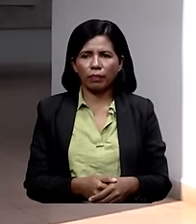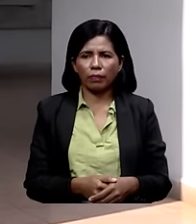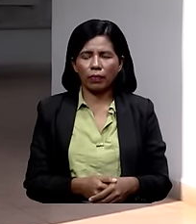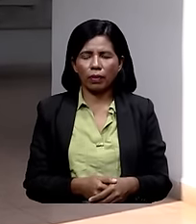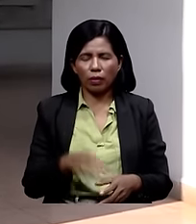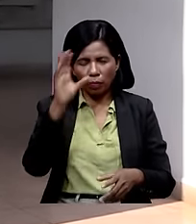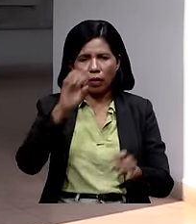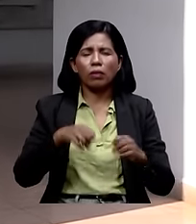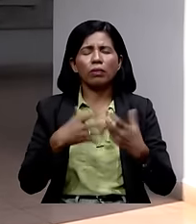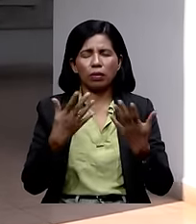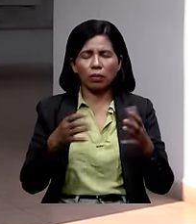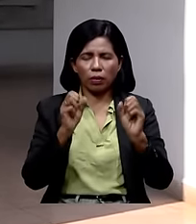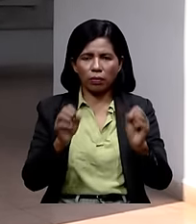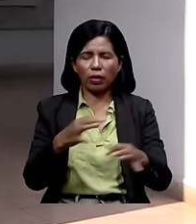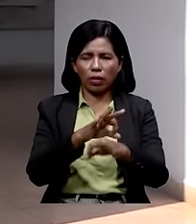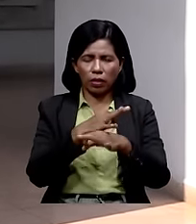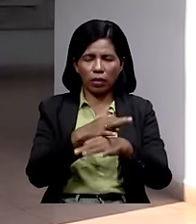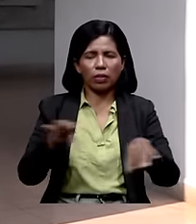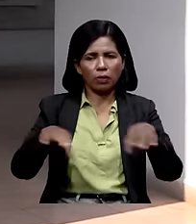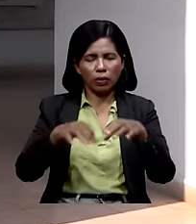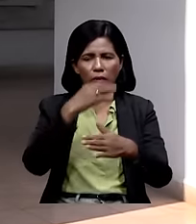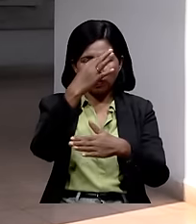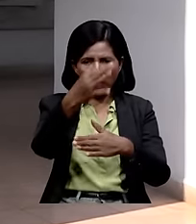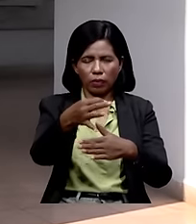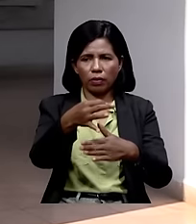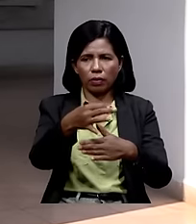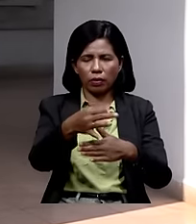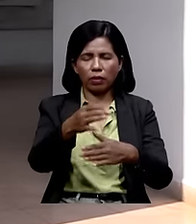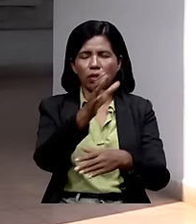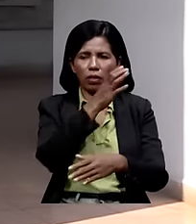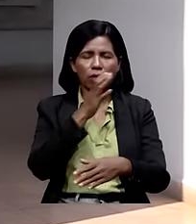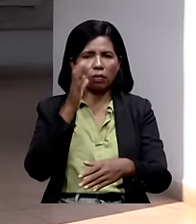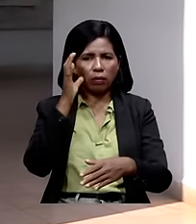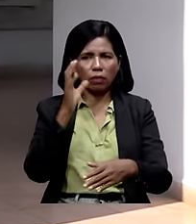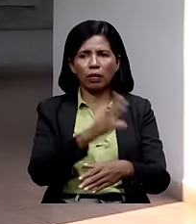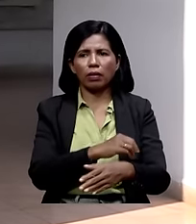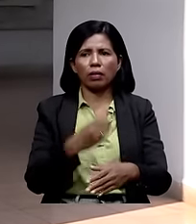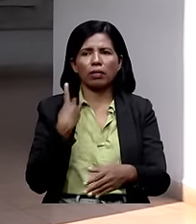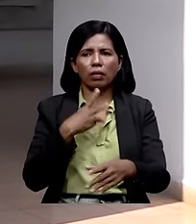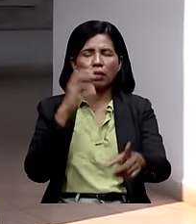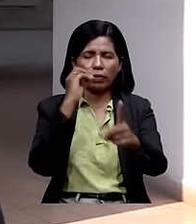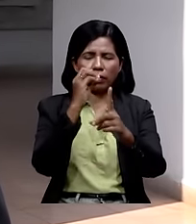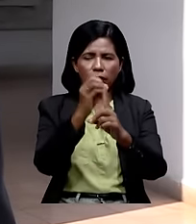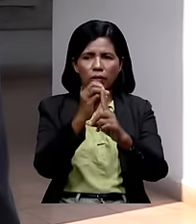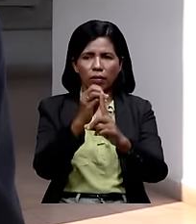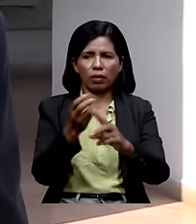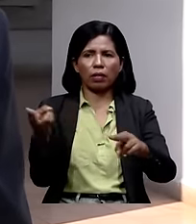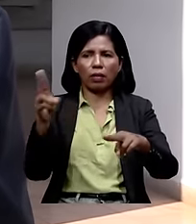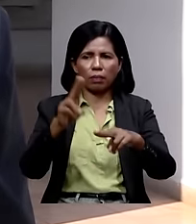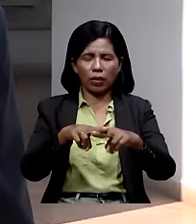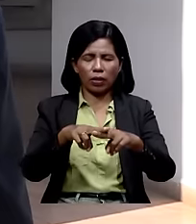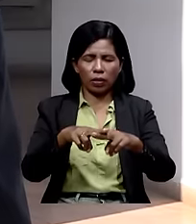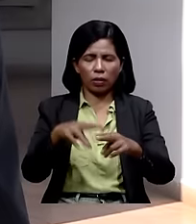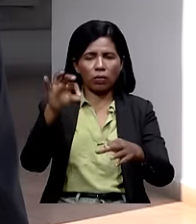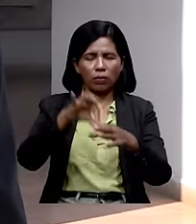oinu sama katu bele adi servisu ya setor agricultura ita ni objektif maka aumenta produksau